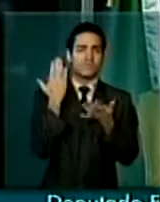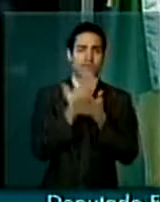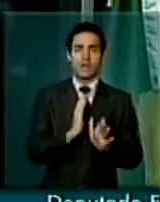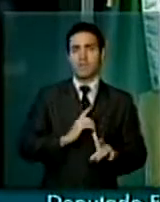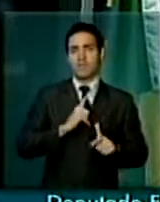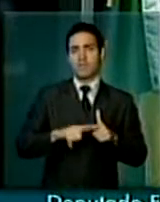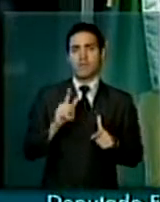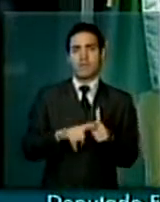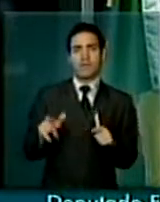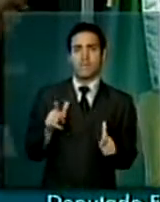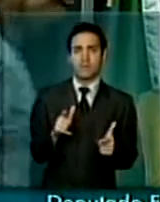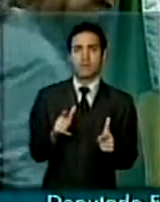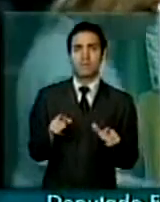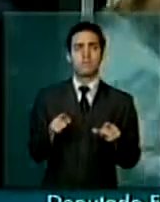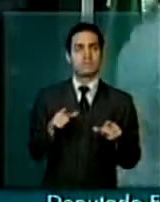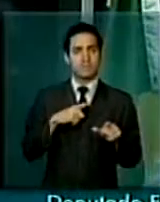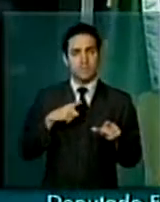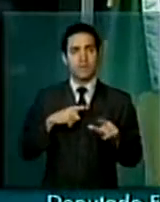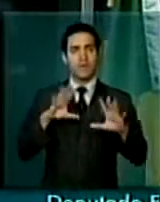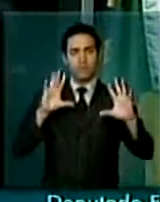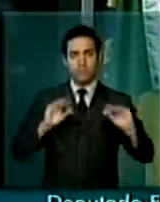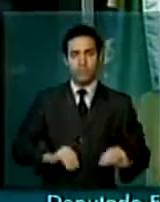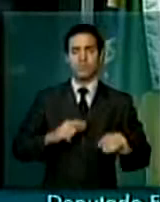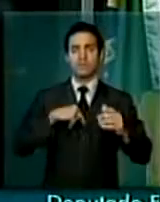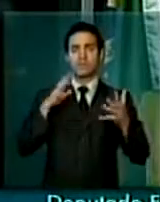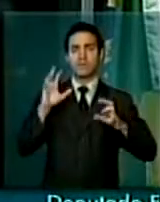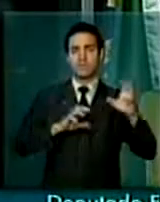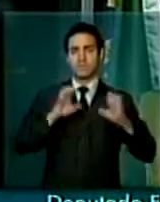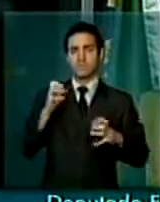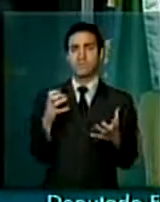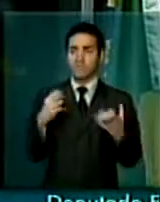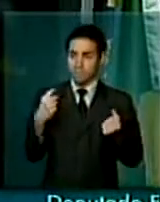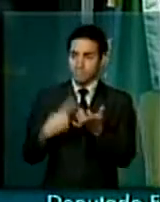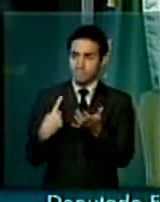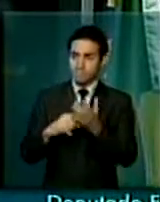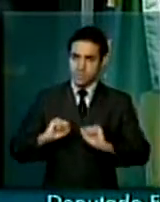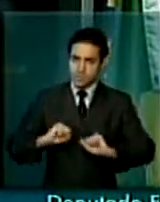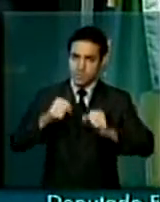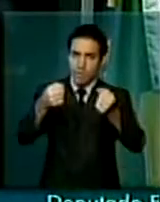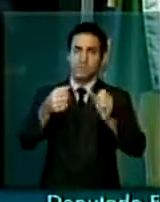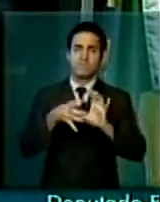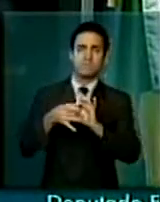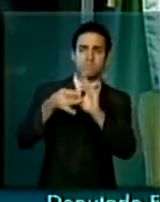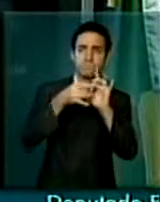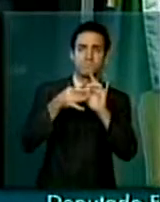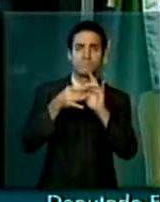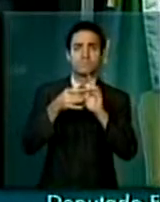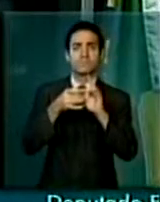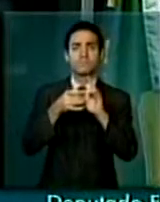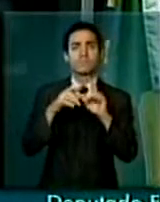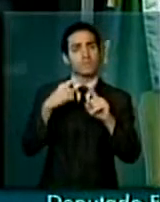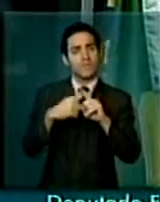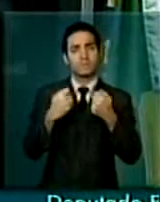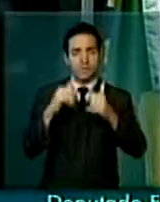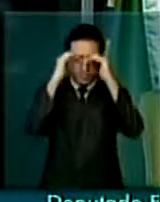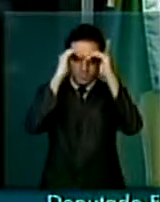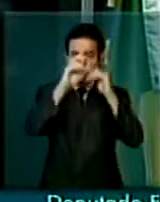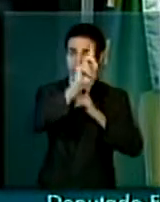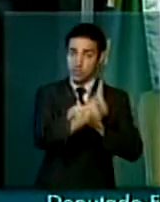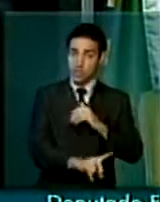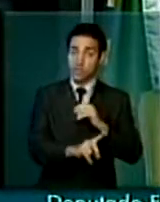e suas divergências, através do esforço coletivo, da distribuição equânime de direitos e de